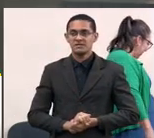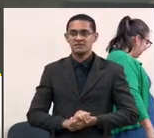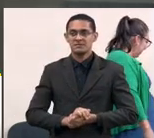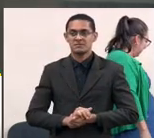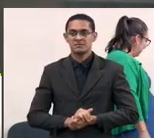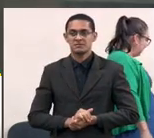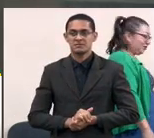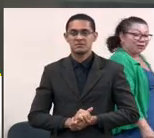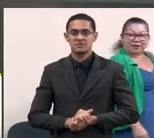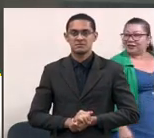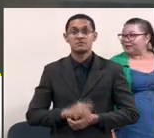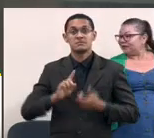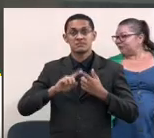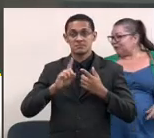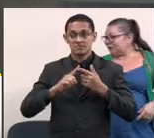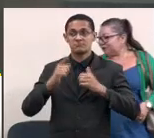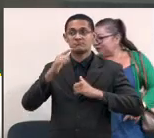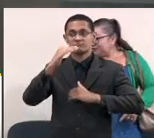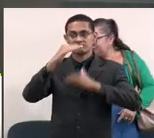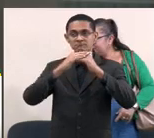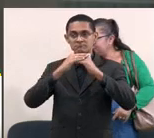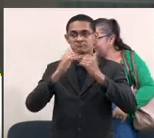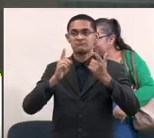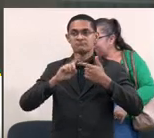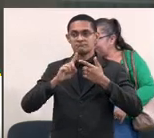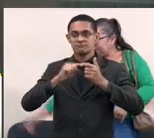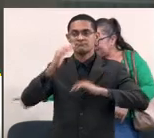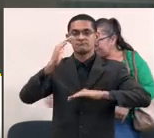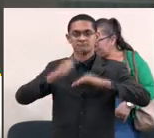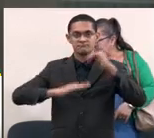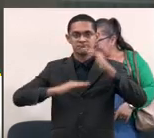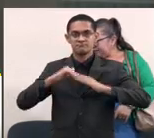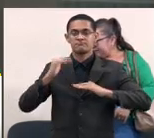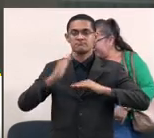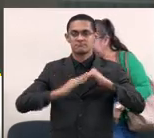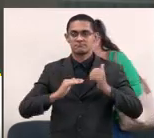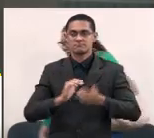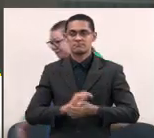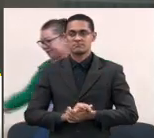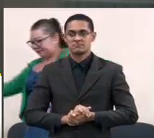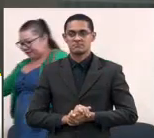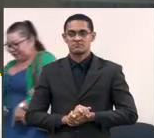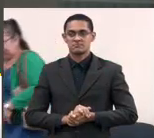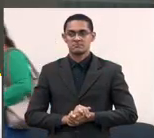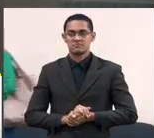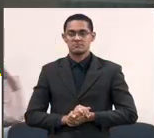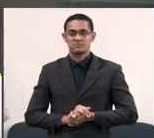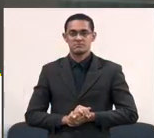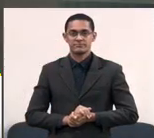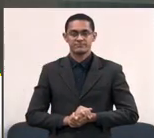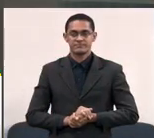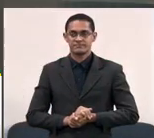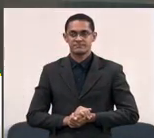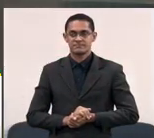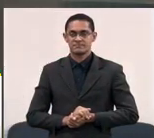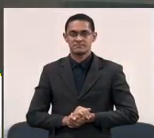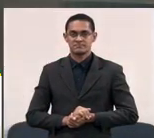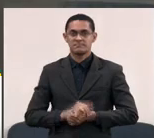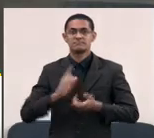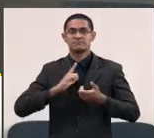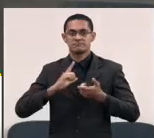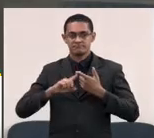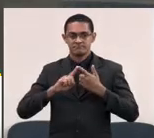do ensino médio, do ensino profissionalizante, do ensino fundamental, da educação